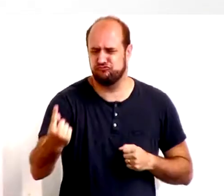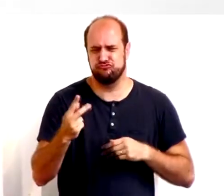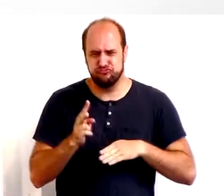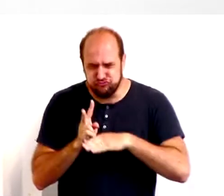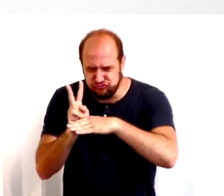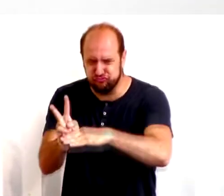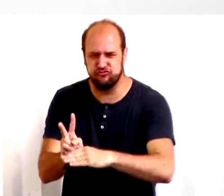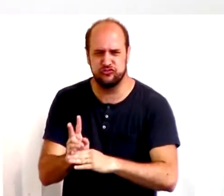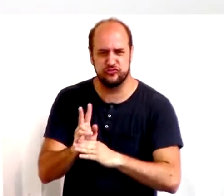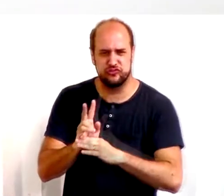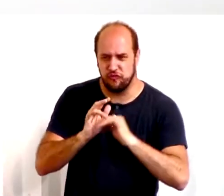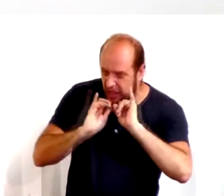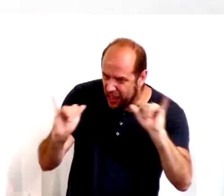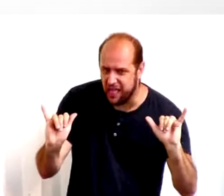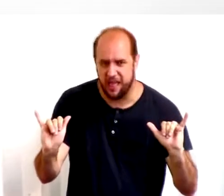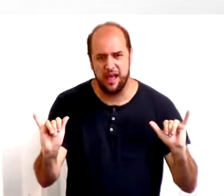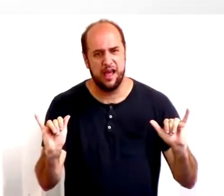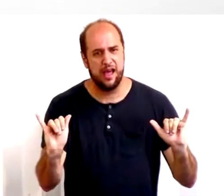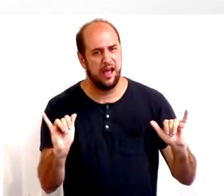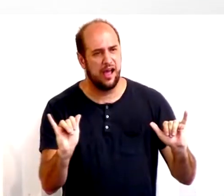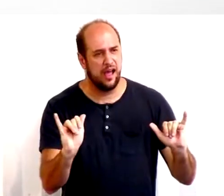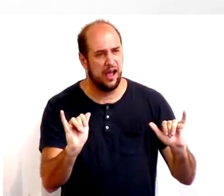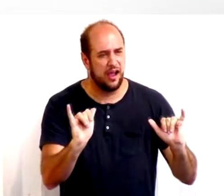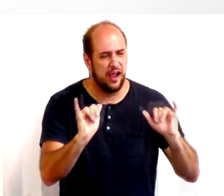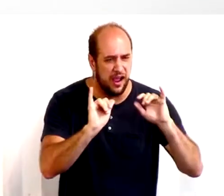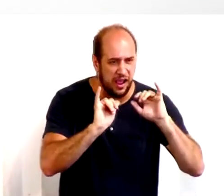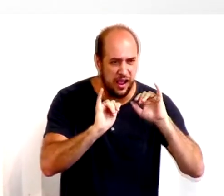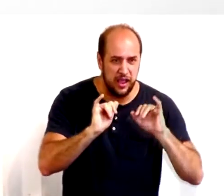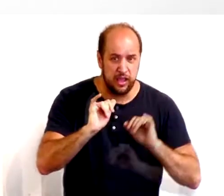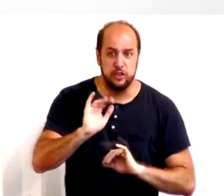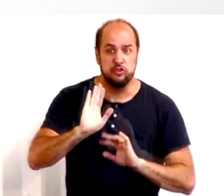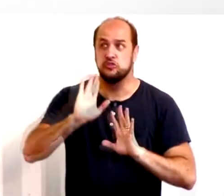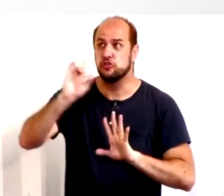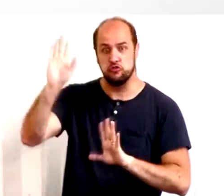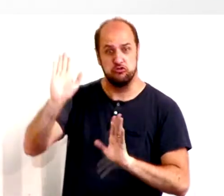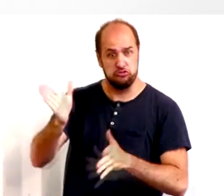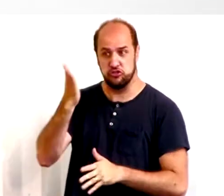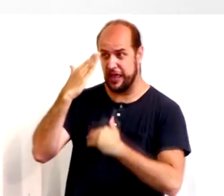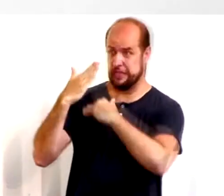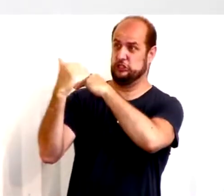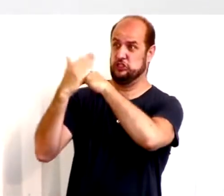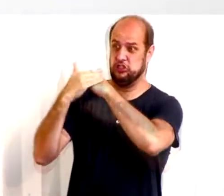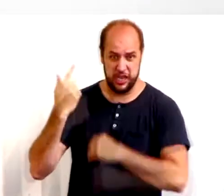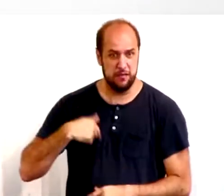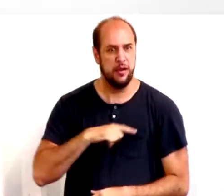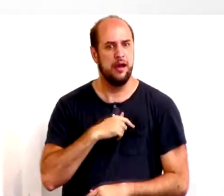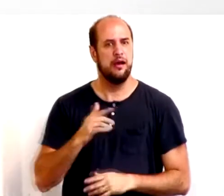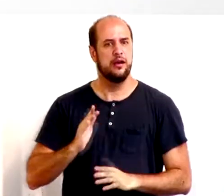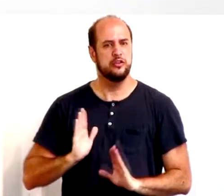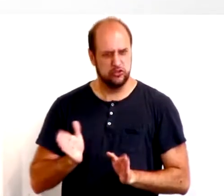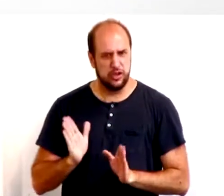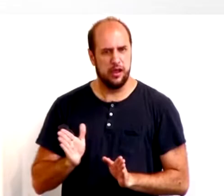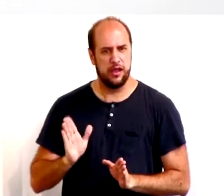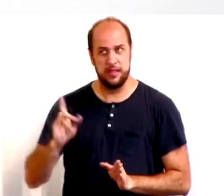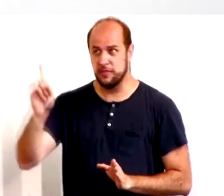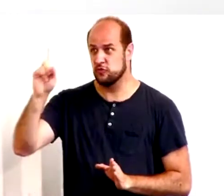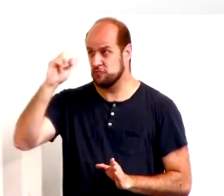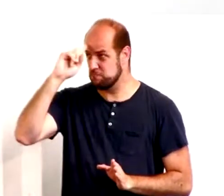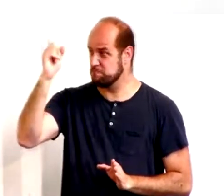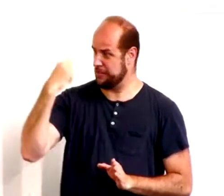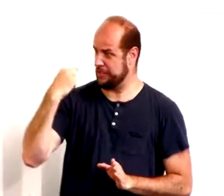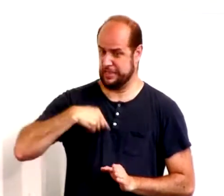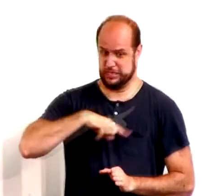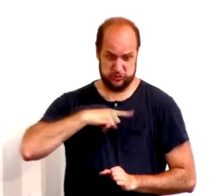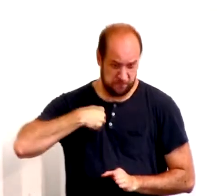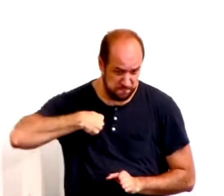assim? Não, nós fomos comissionados, meus irmãos. Existe um comissionamento para a missão. A missão não é